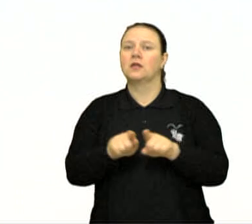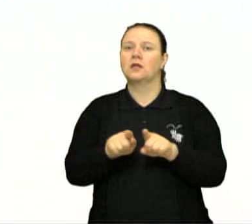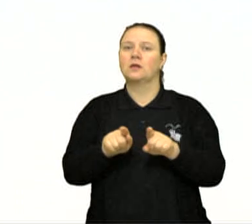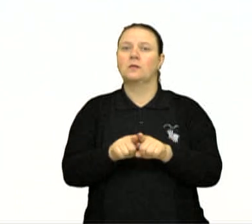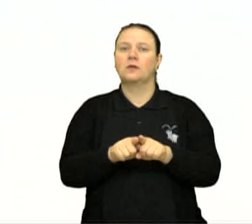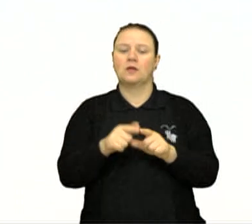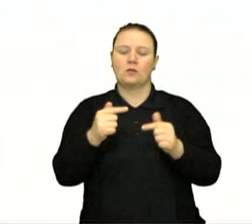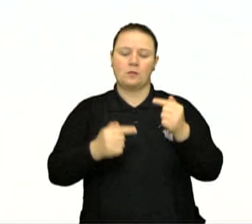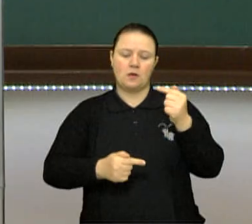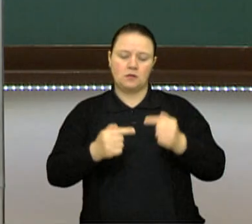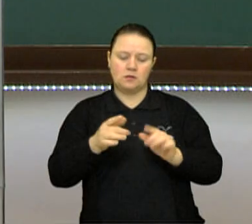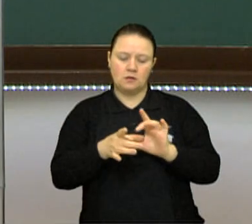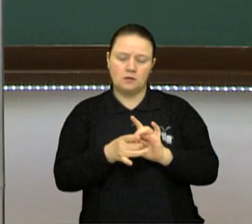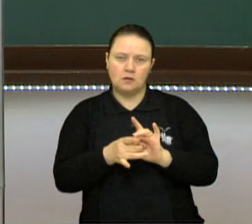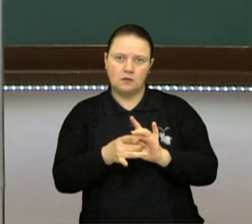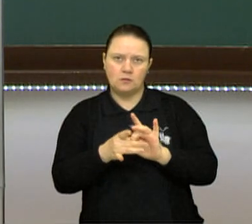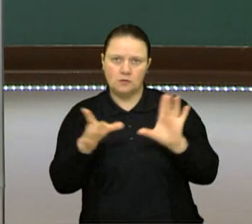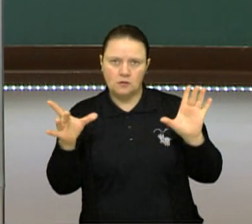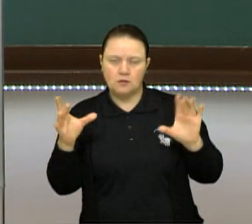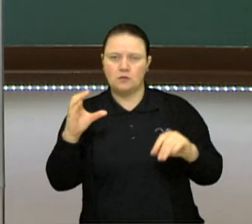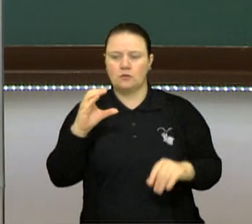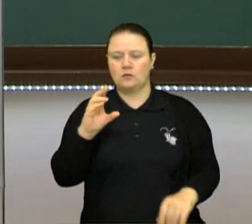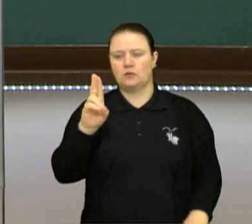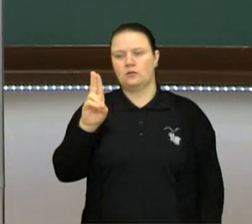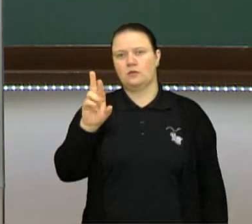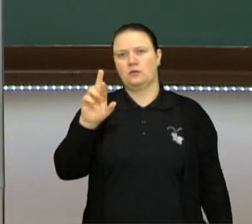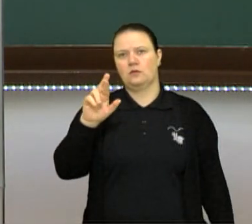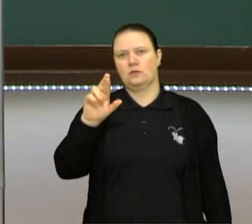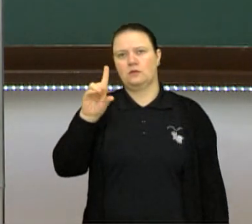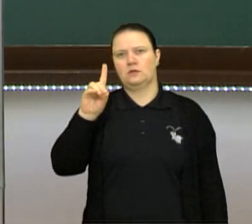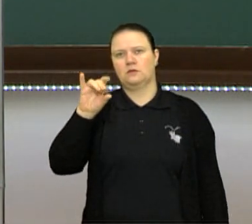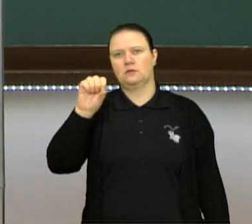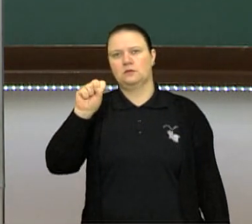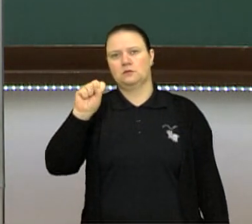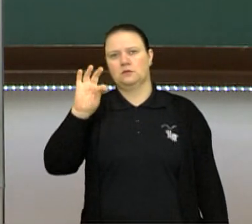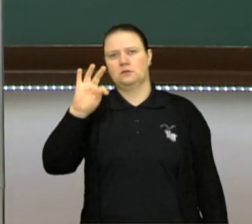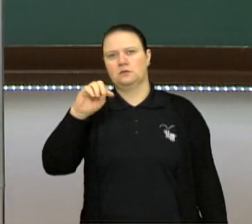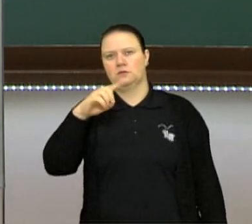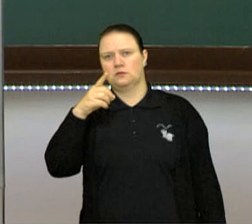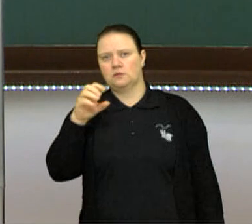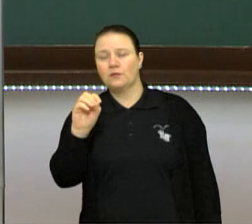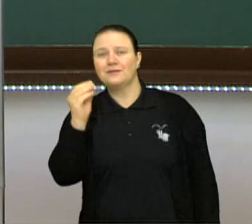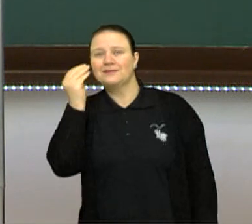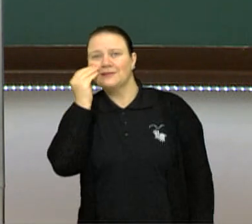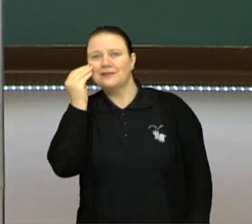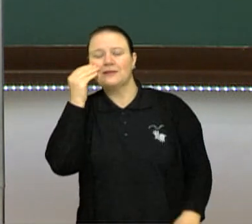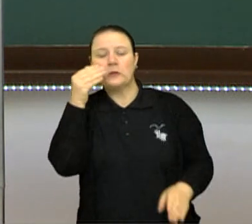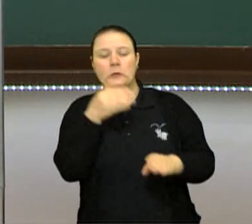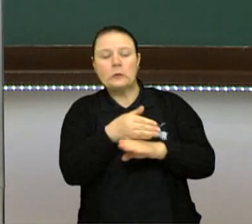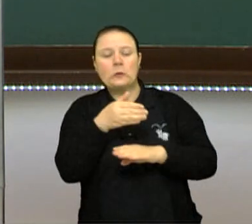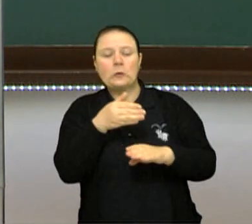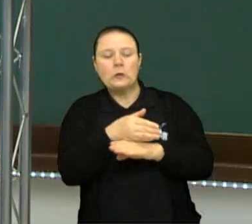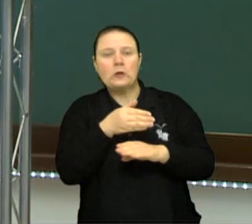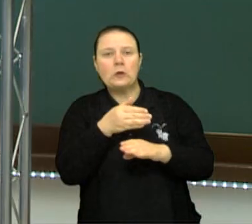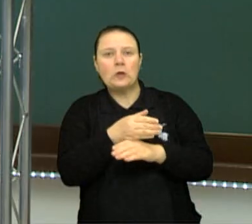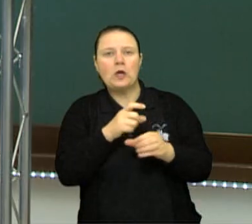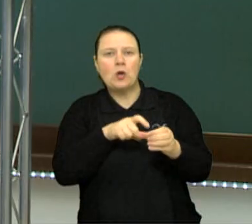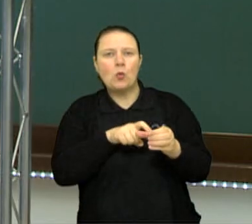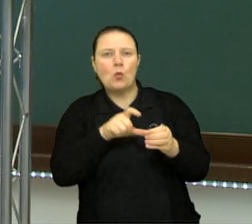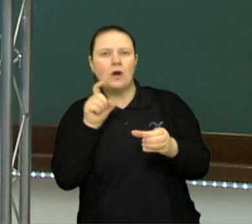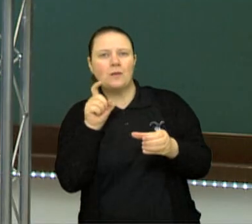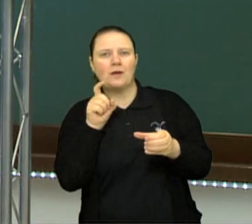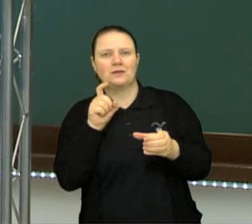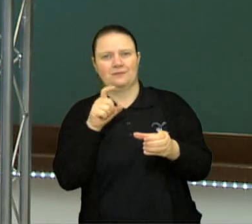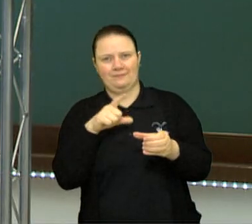Partido Democrático do Kurdistão, tentando estabelecer então um pouquinho mais de acesso e mais independência às